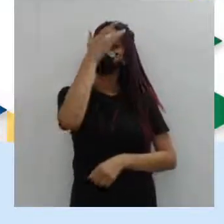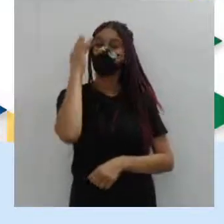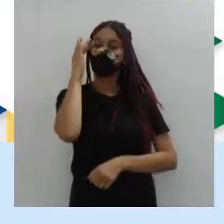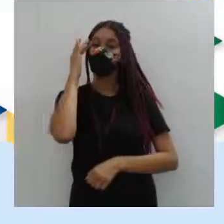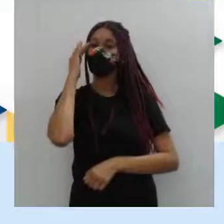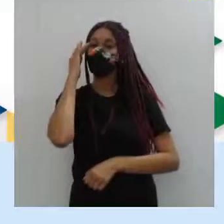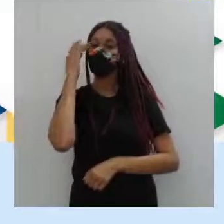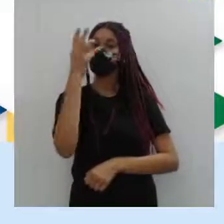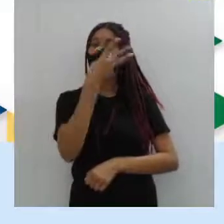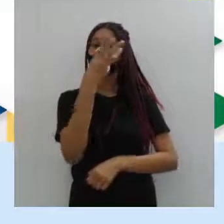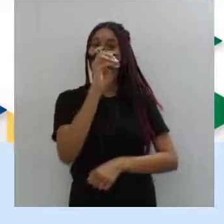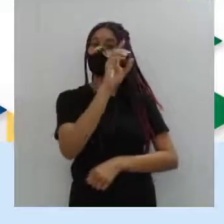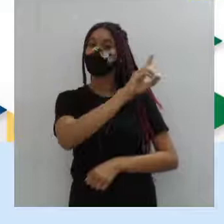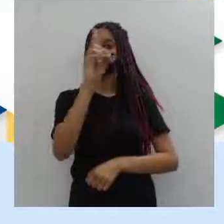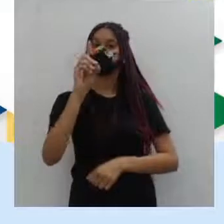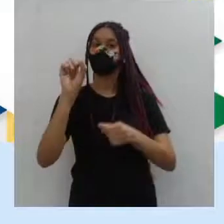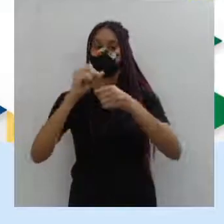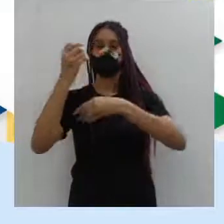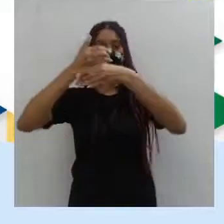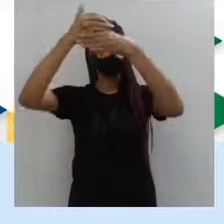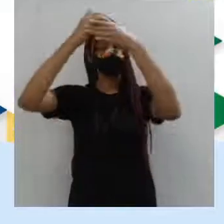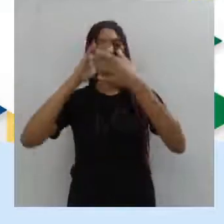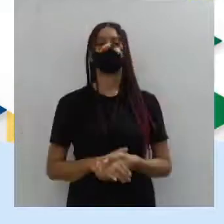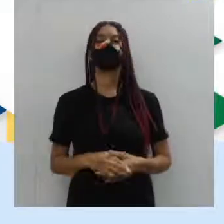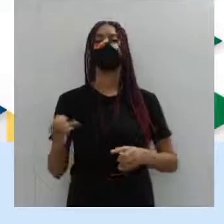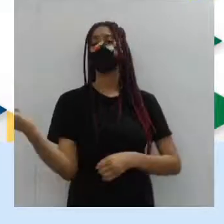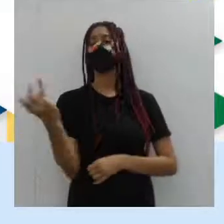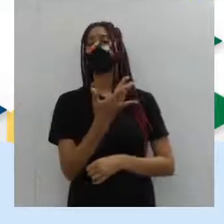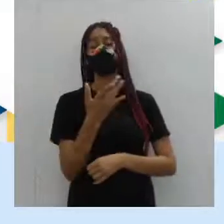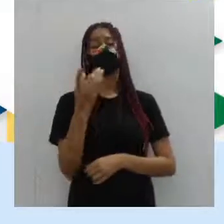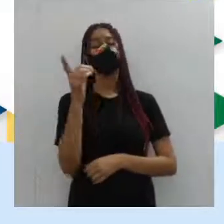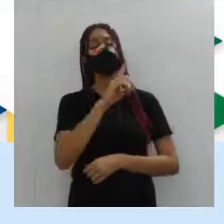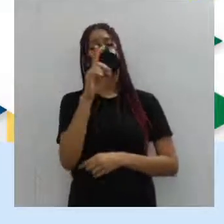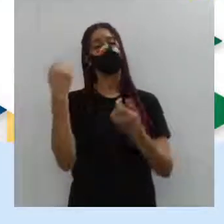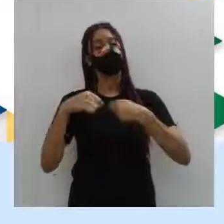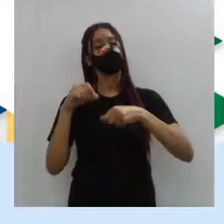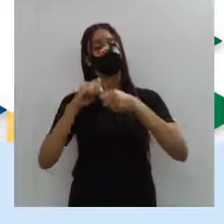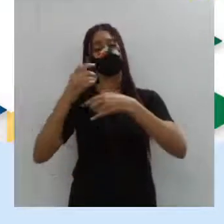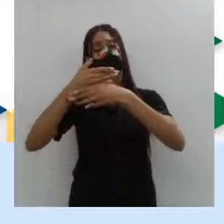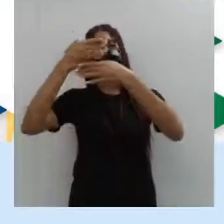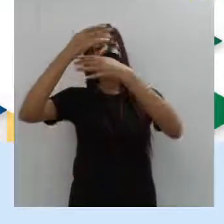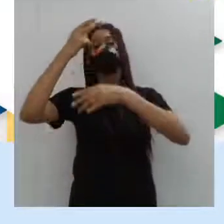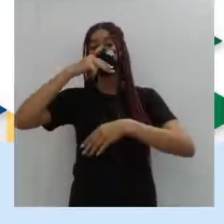Quantos dias seriam necessários para a construção desse mesmo muro se fossem